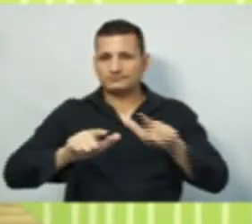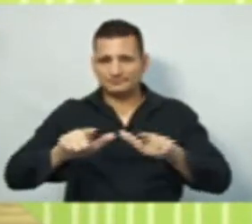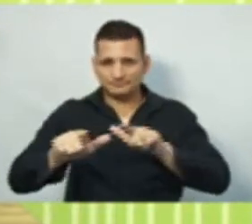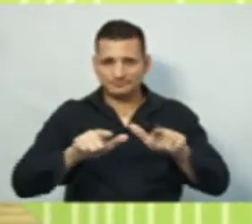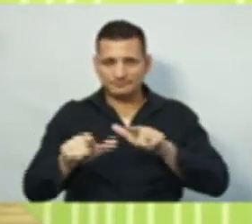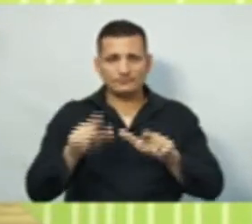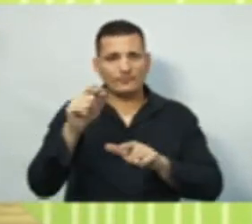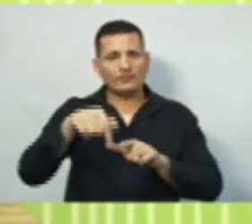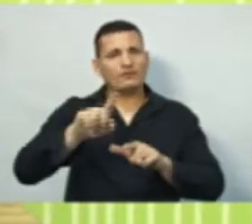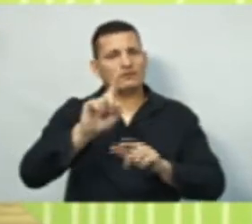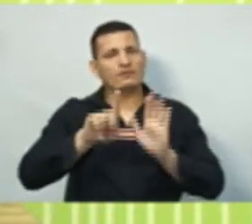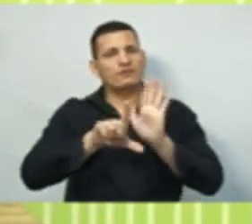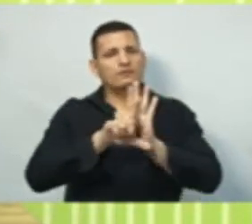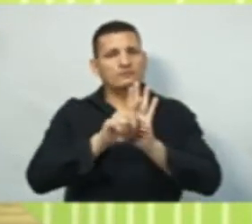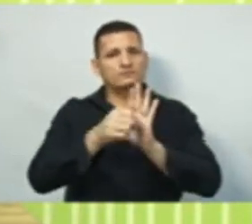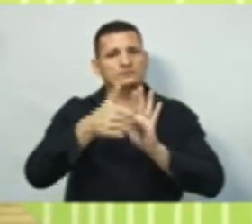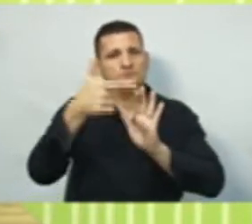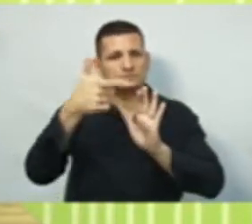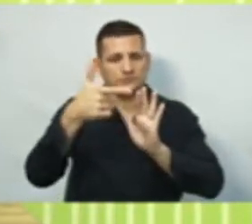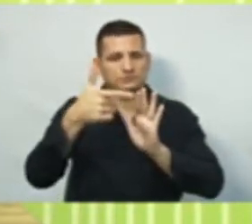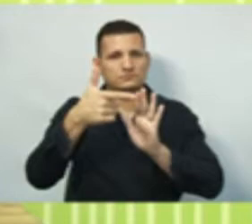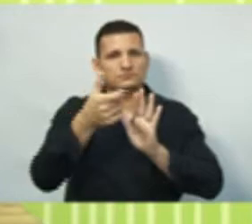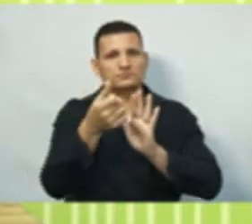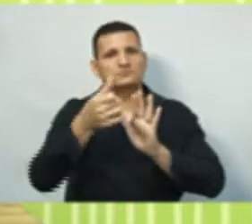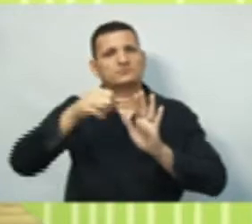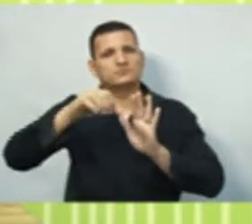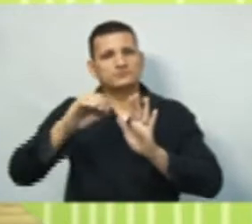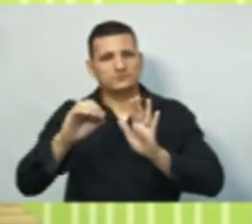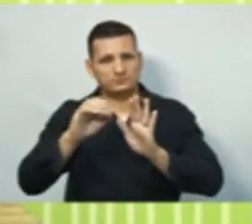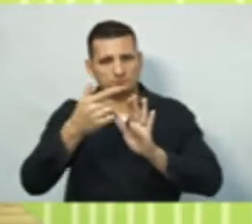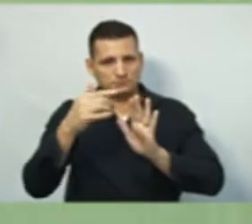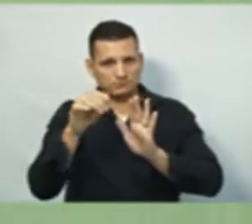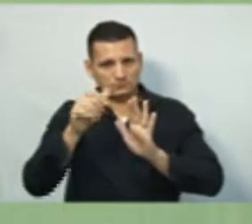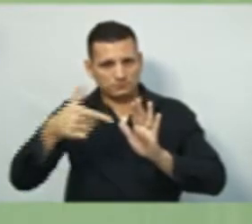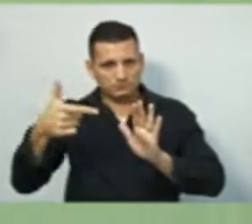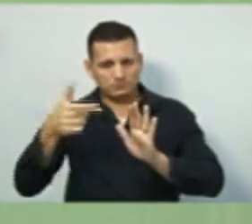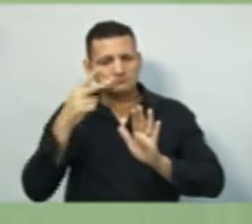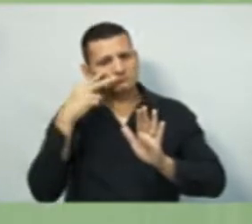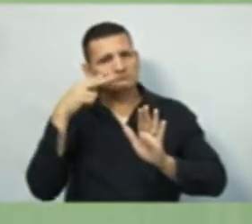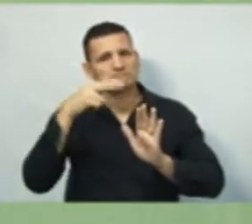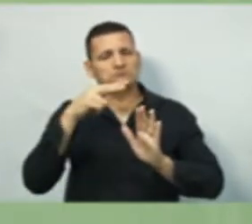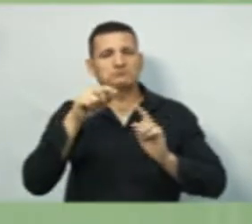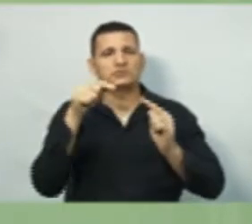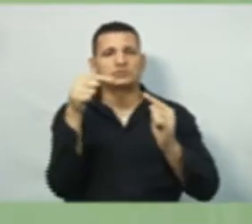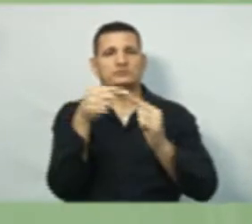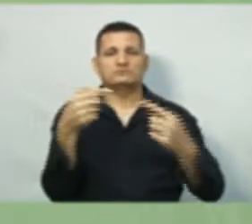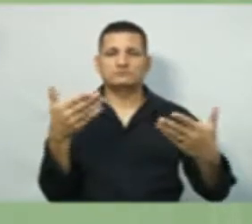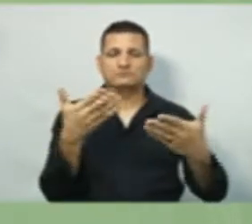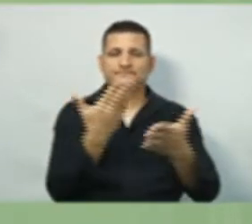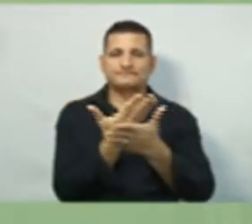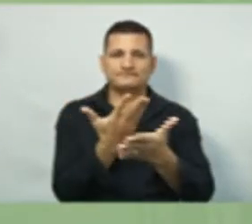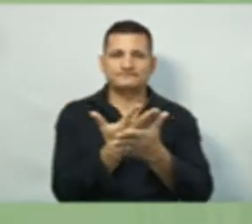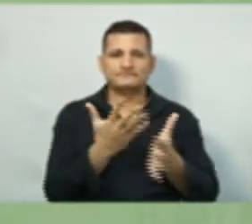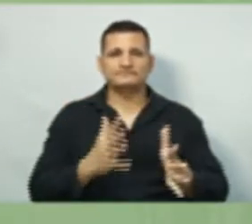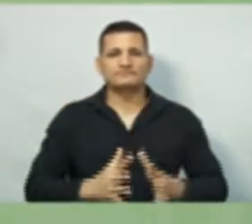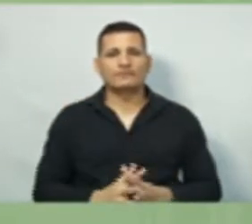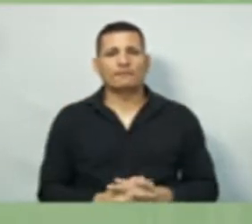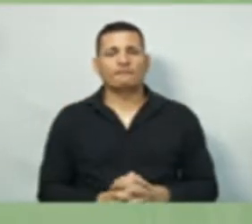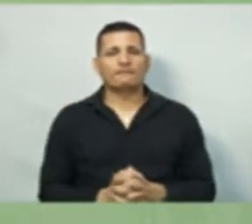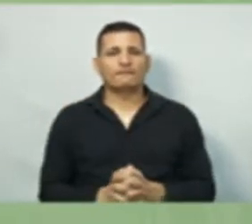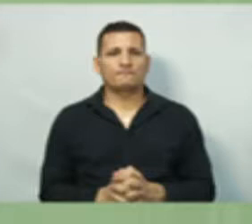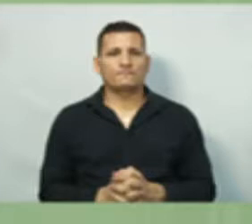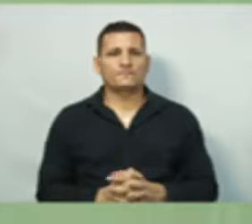é a legislação 12.690 de 2012. Vamos lá, então, conhecer quais são os objetivos da nossa aula.